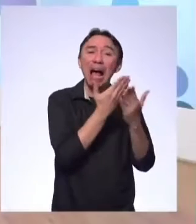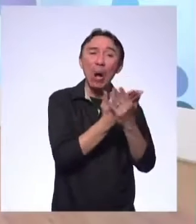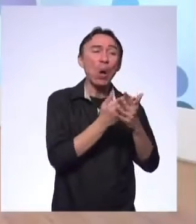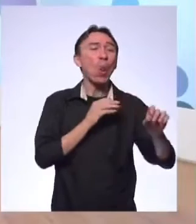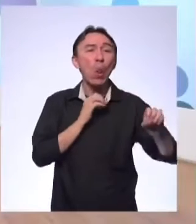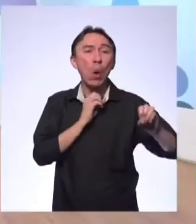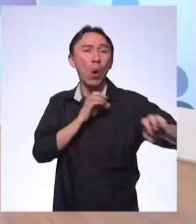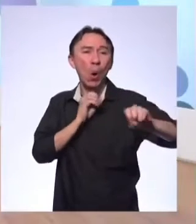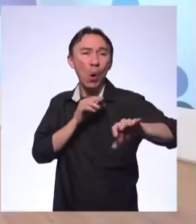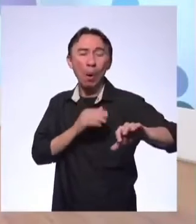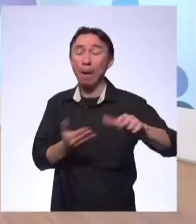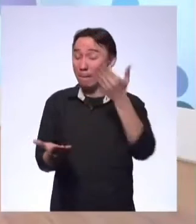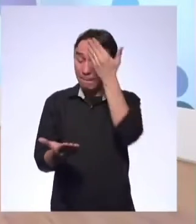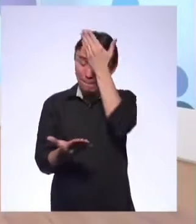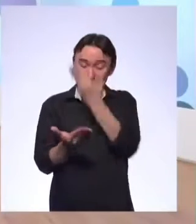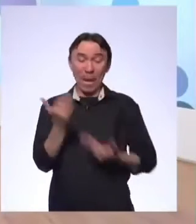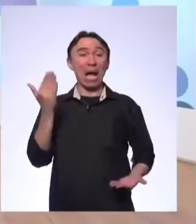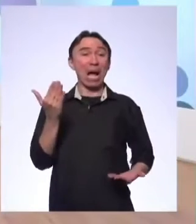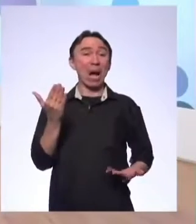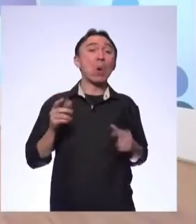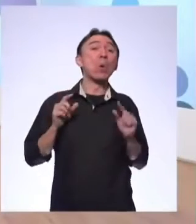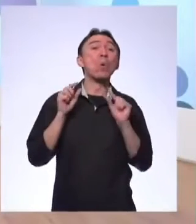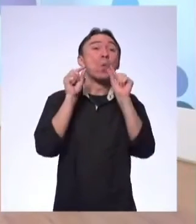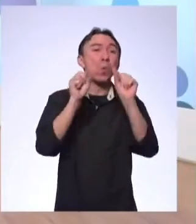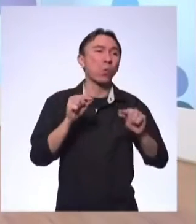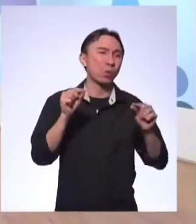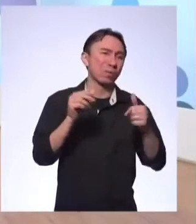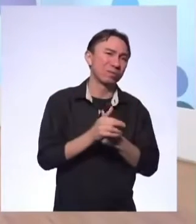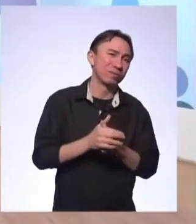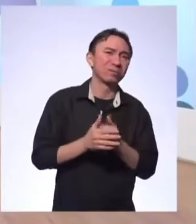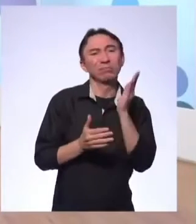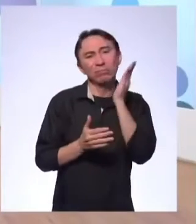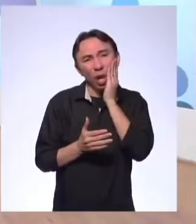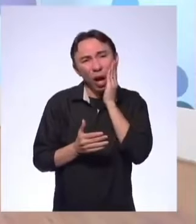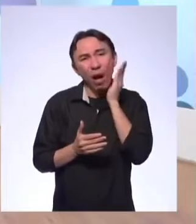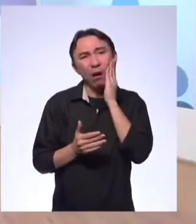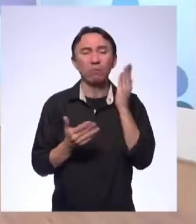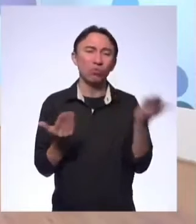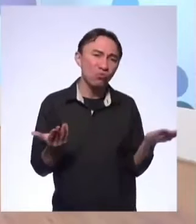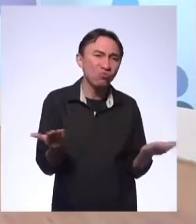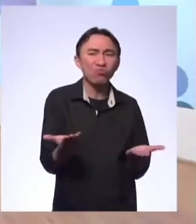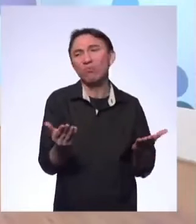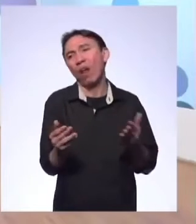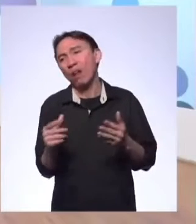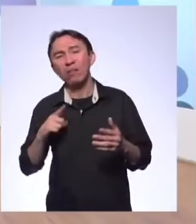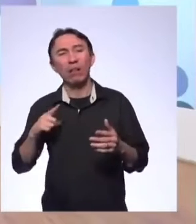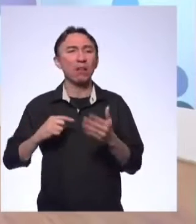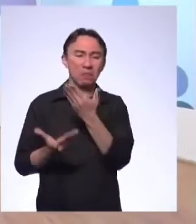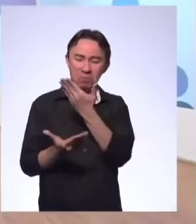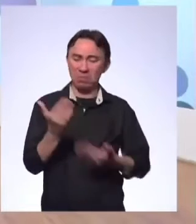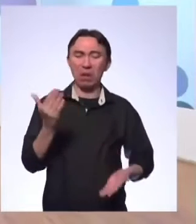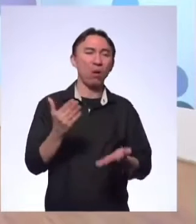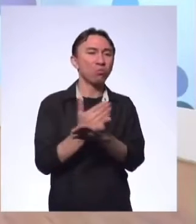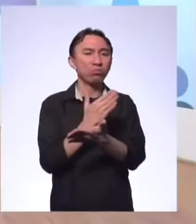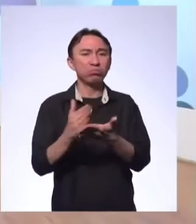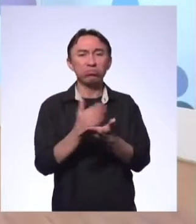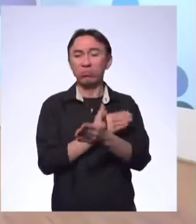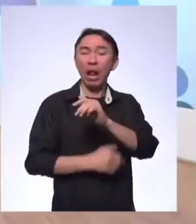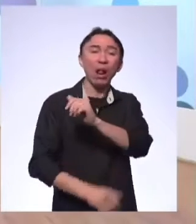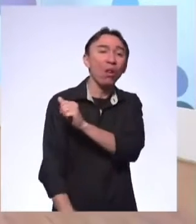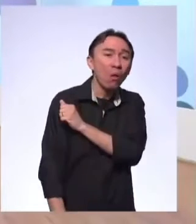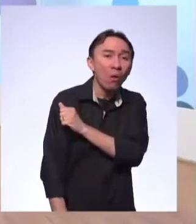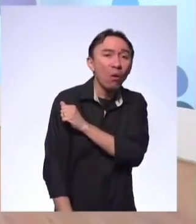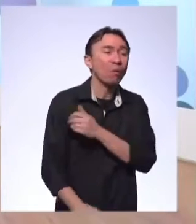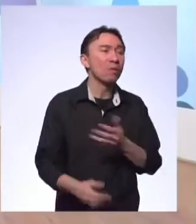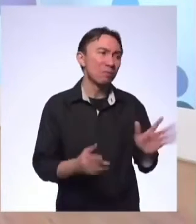só dos das vantagens mas tem prejuízos também né em uma questão polegar fica aquela coisa né nódulo que acha que está sendo prejudicado e o que que tem